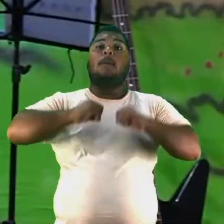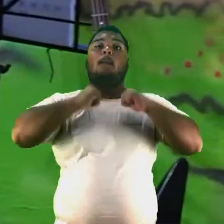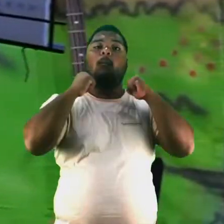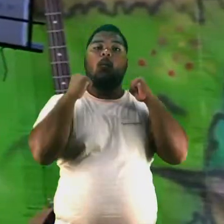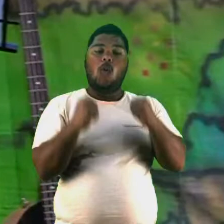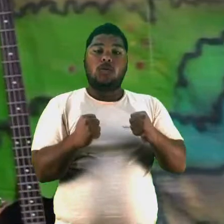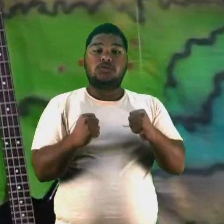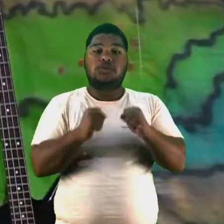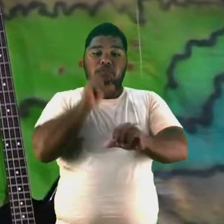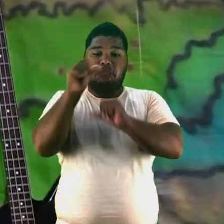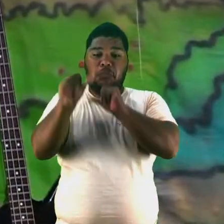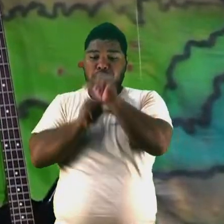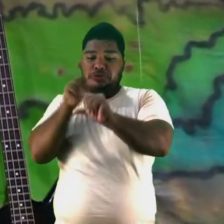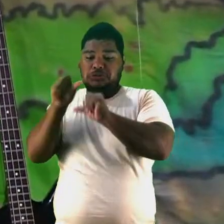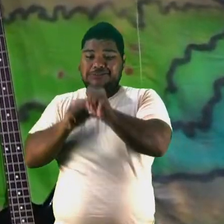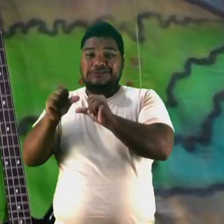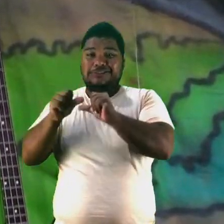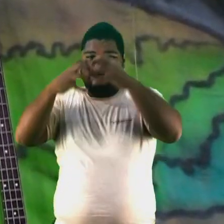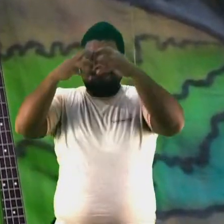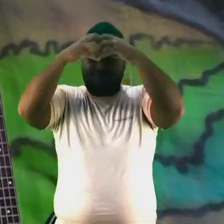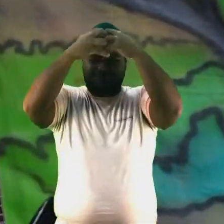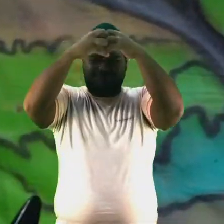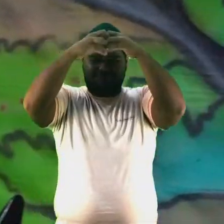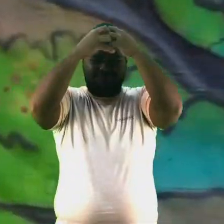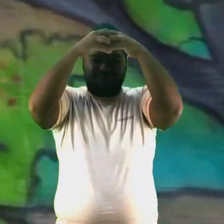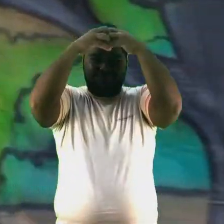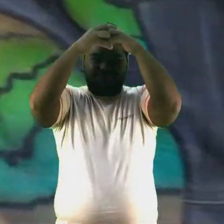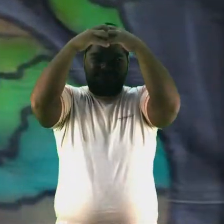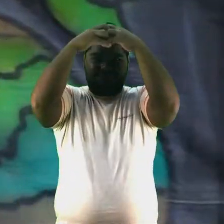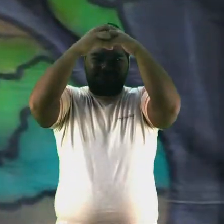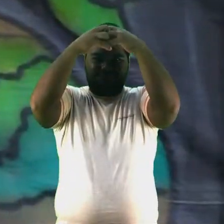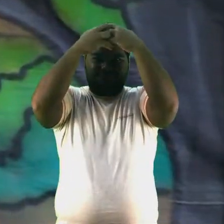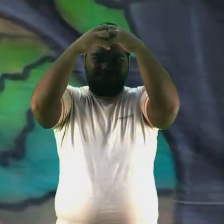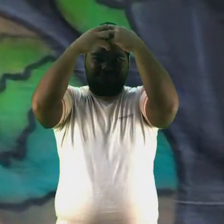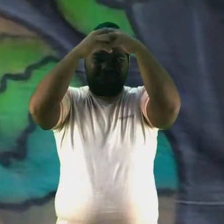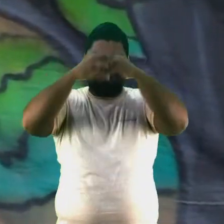modificar a estrutura cerebral.